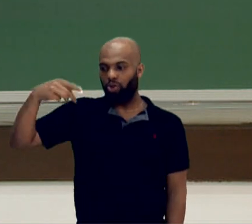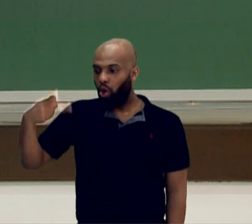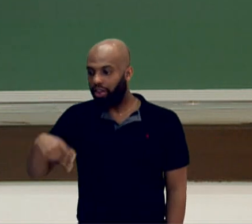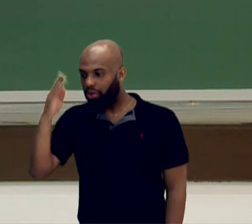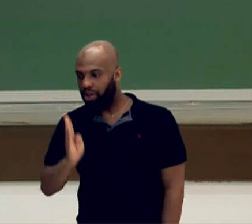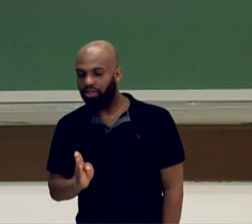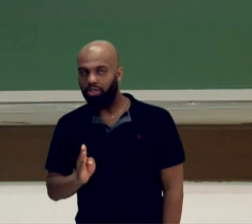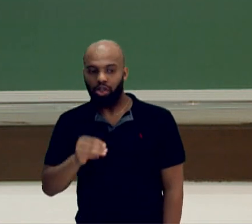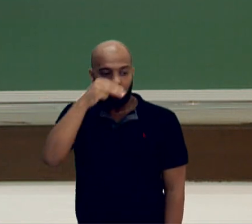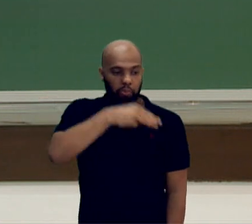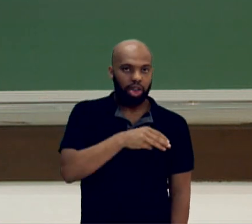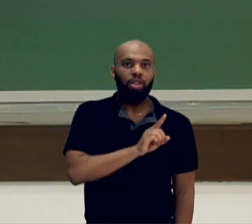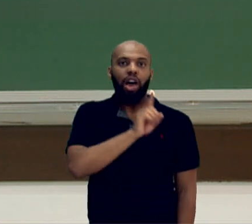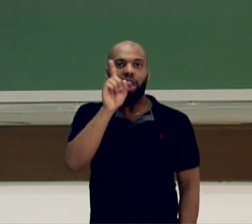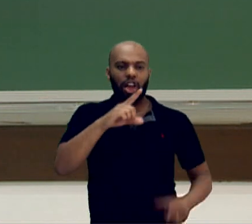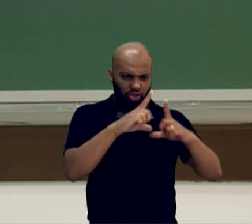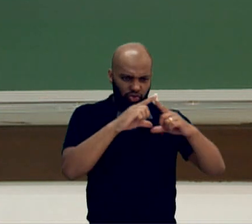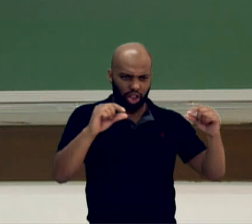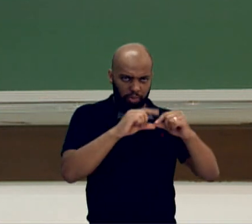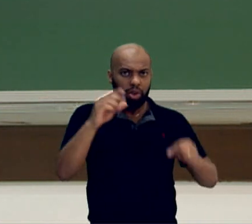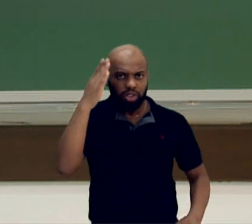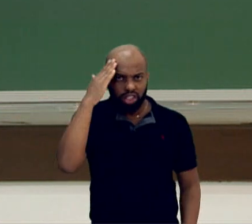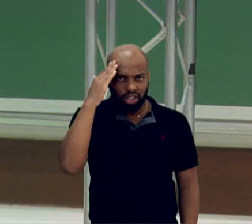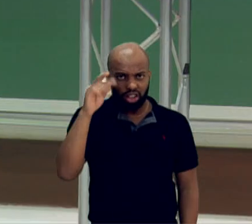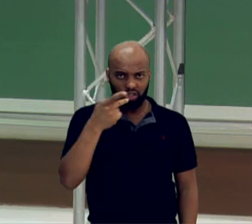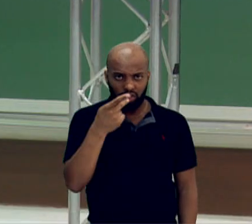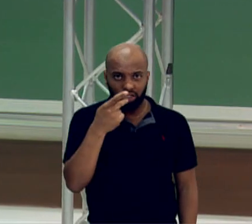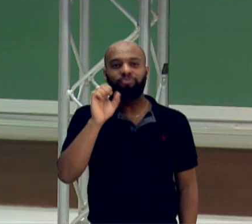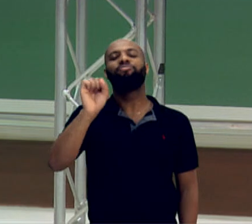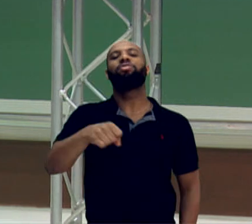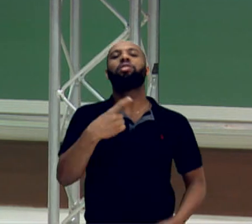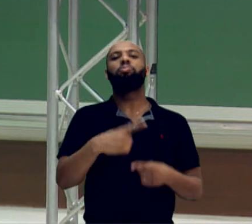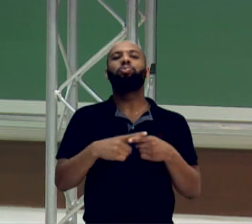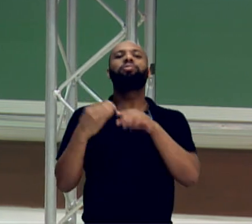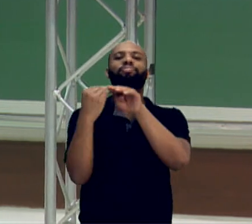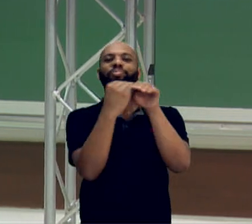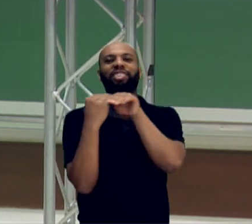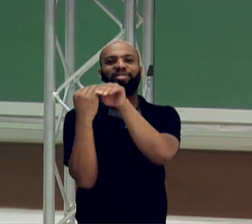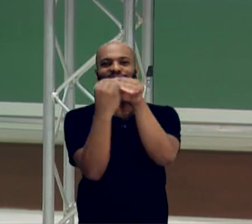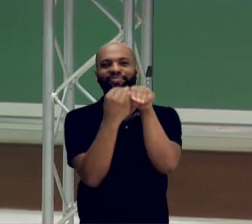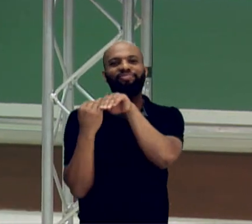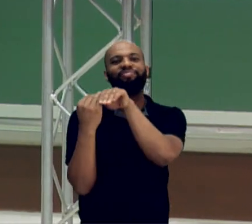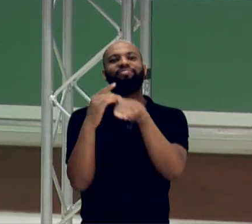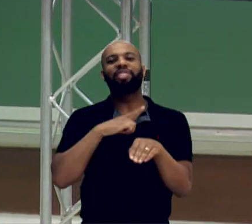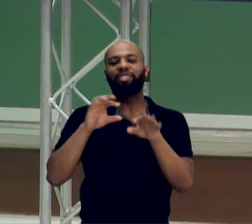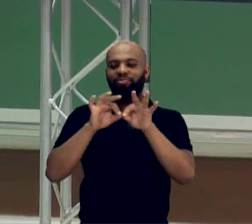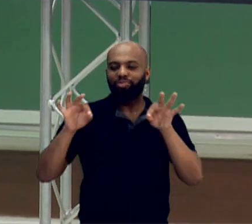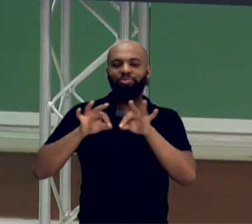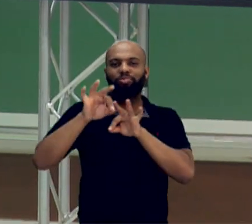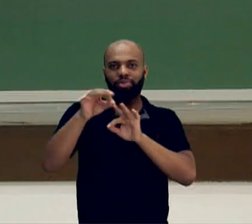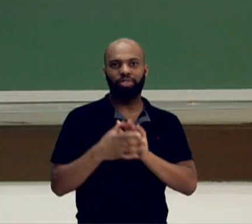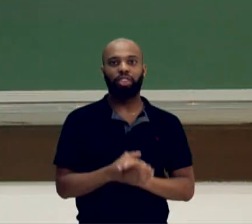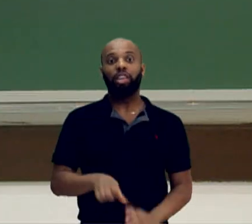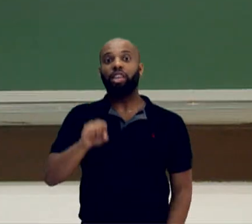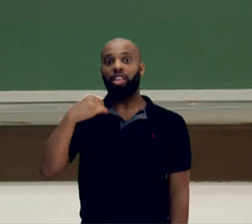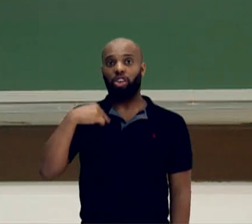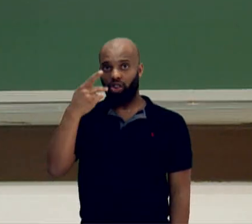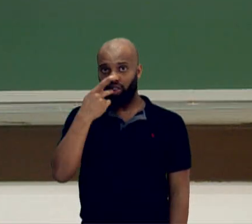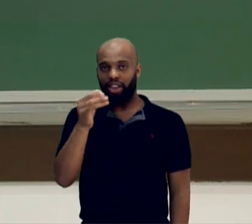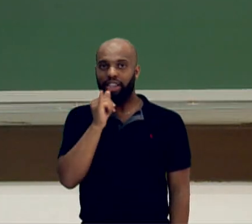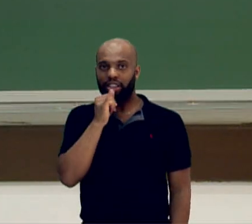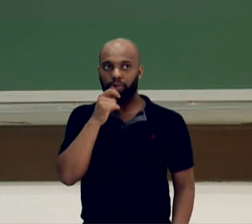eram as pessoas que eram responsáveis por medir as terras para o quê? Cobrar um imposto. Os agrimensores